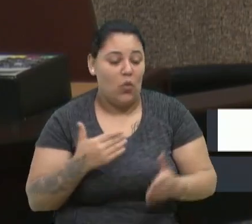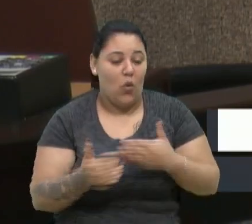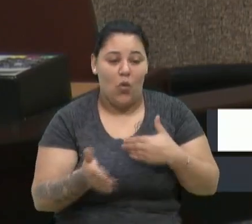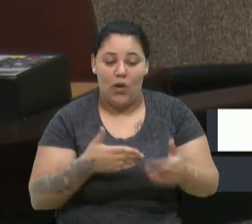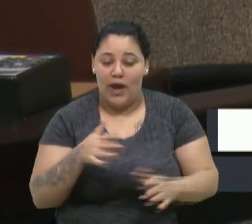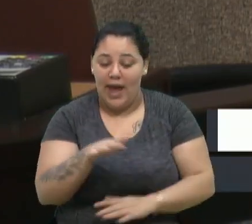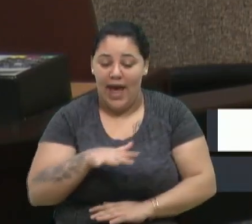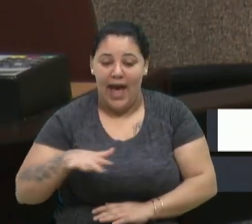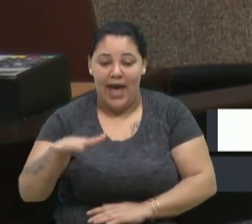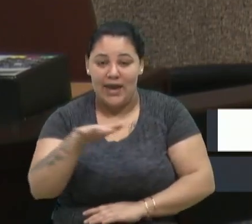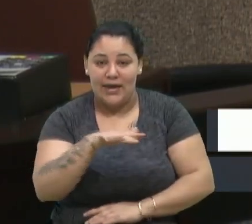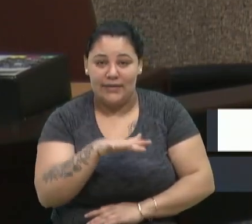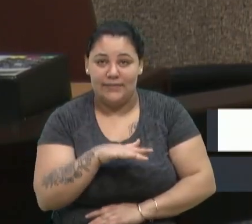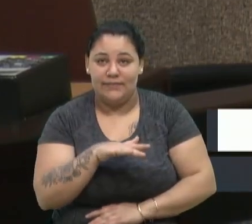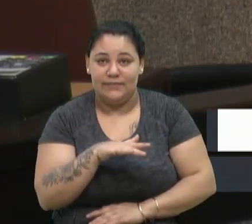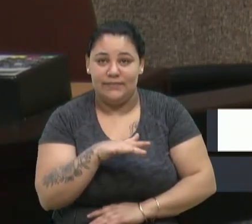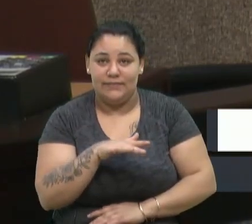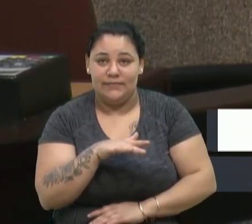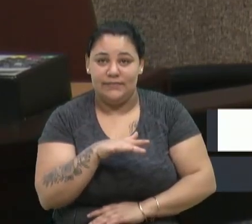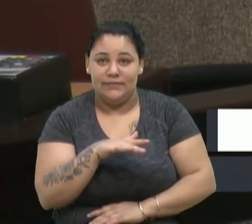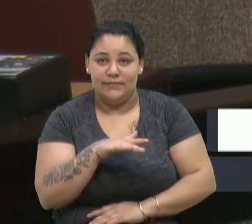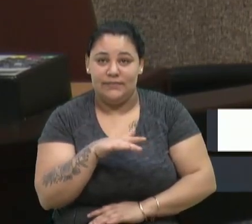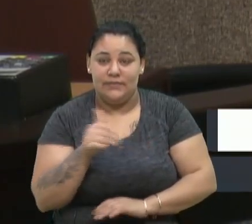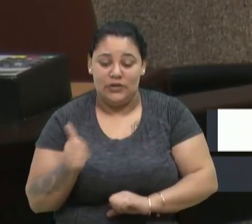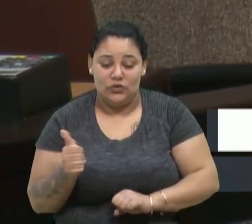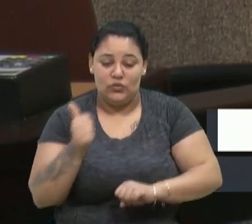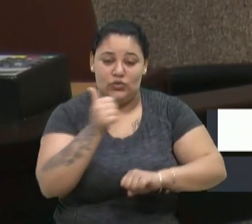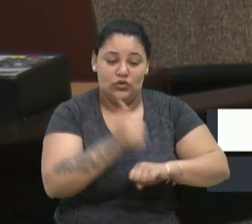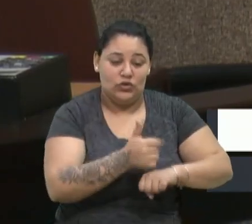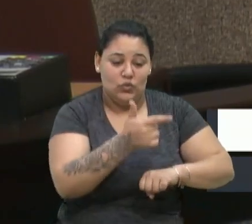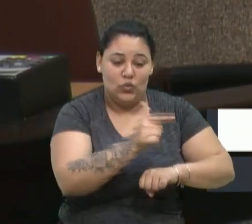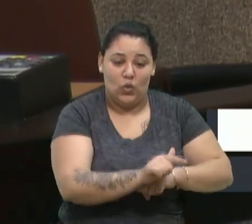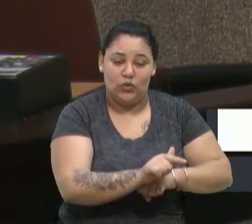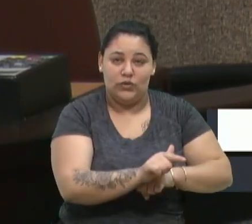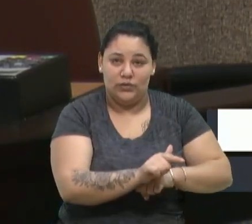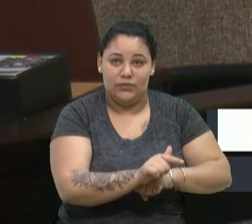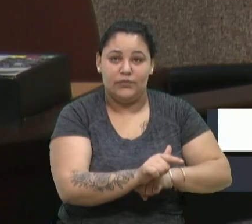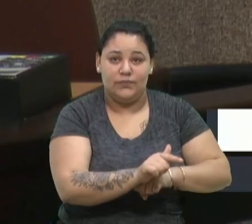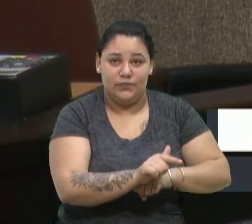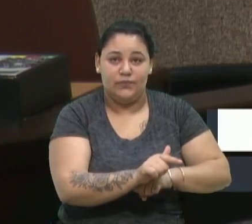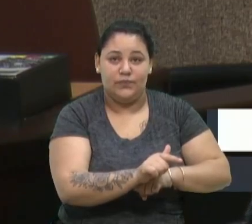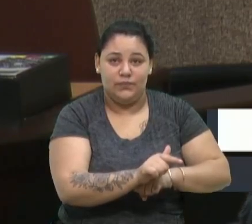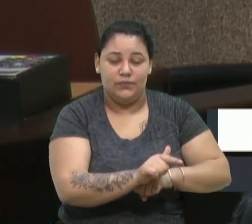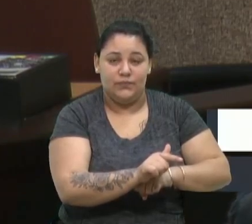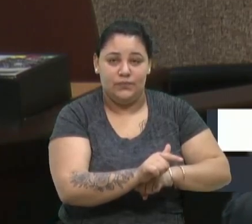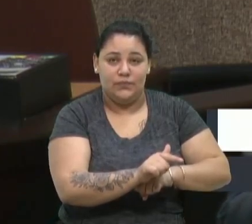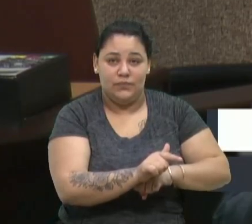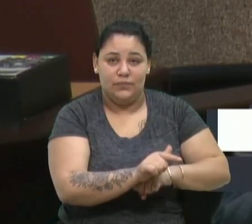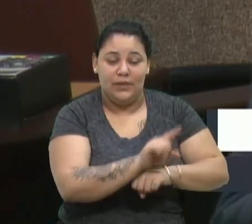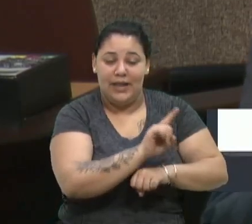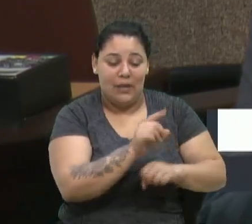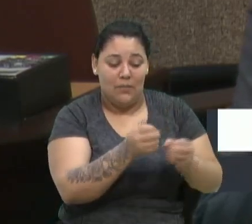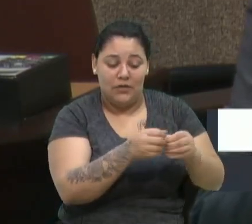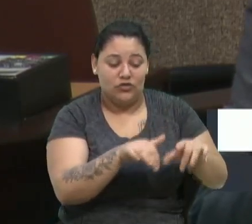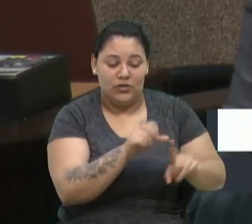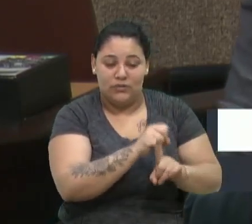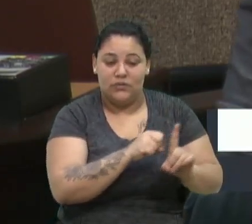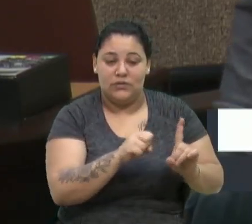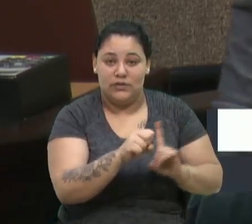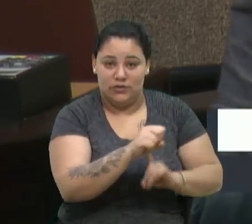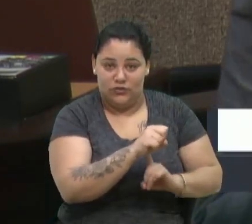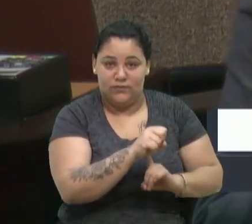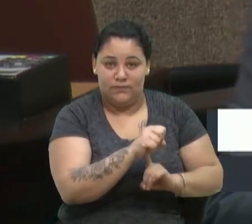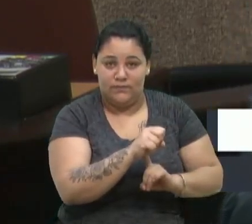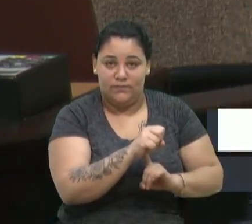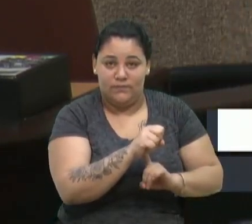para colocar lá logo em loco, para dar a resposta para a sociedade. E funciona, mas,